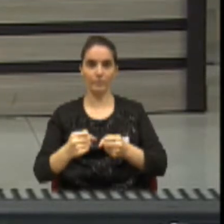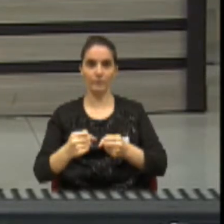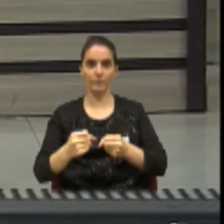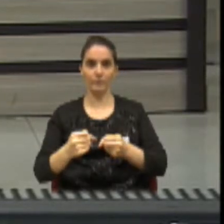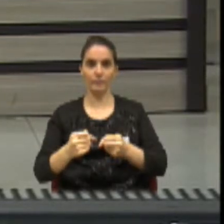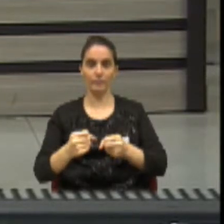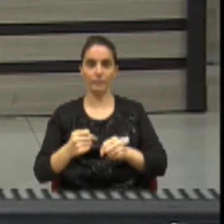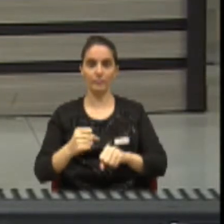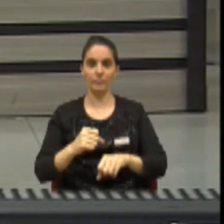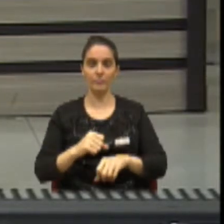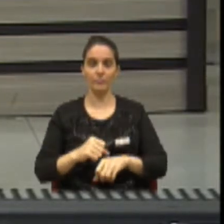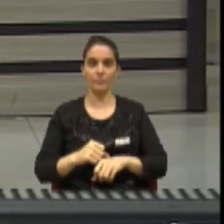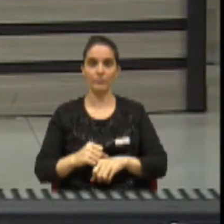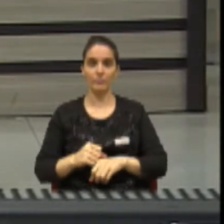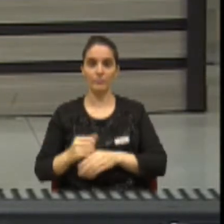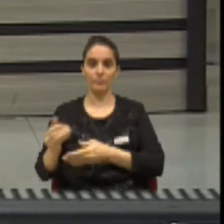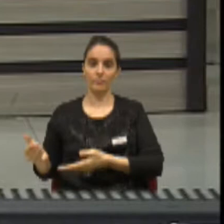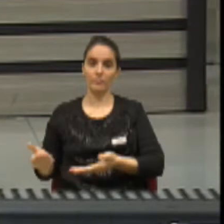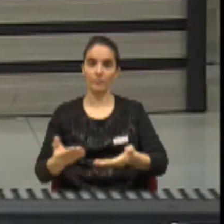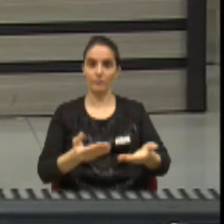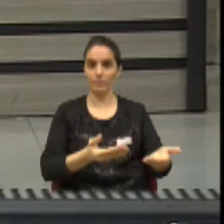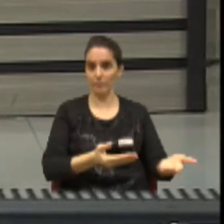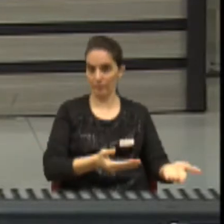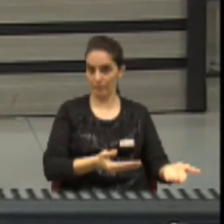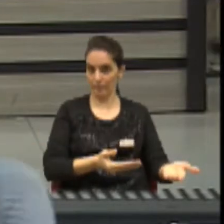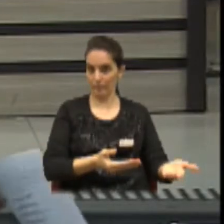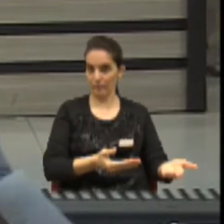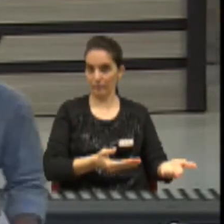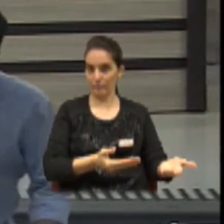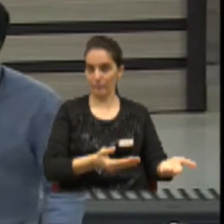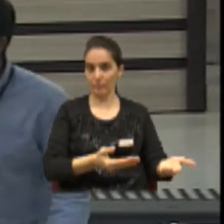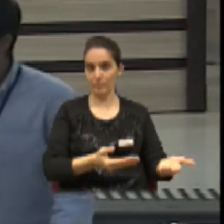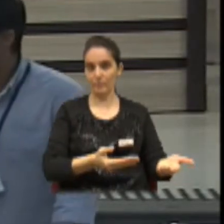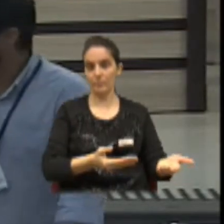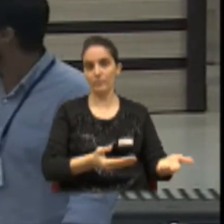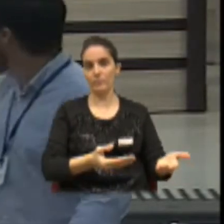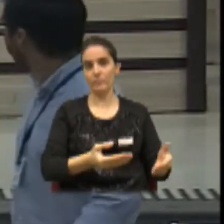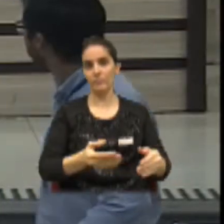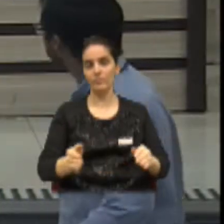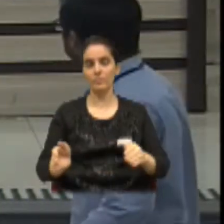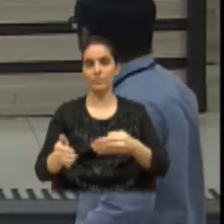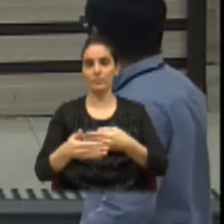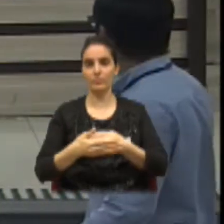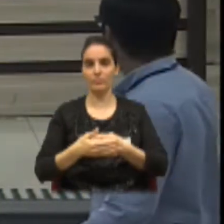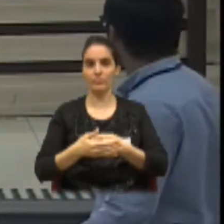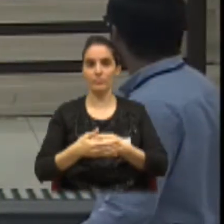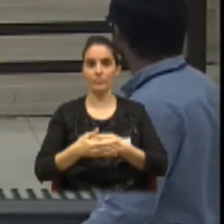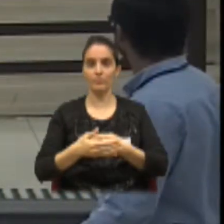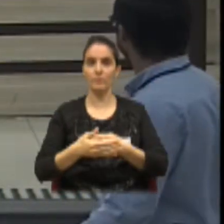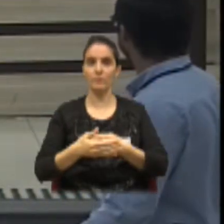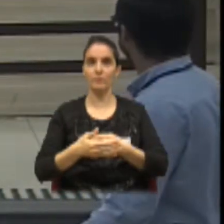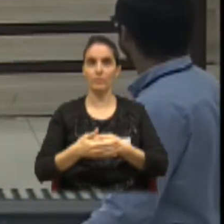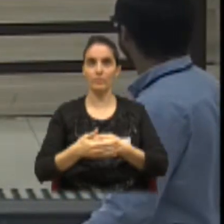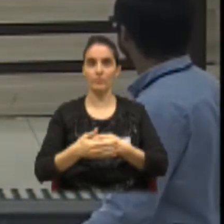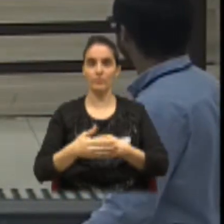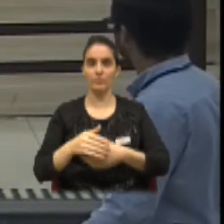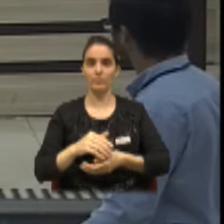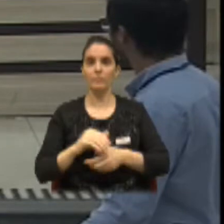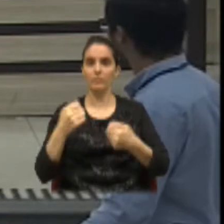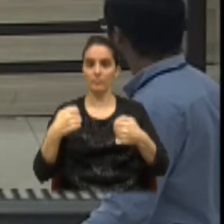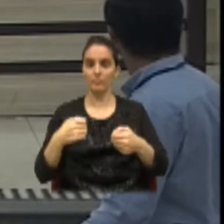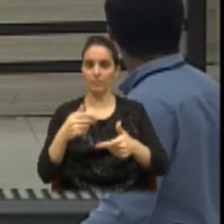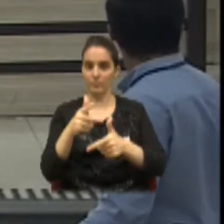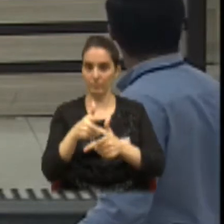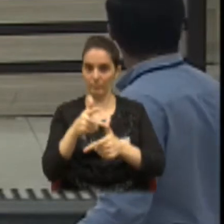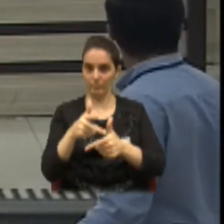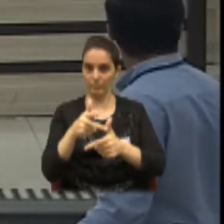para recepcionar visitantes ilustres, a sessão está suspensa, mas eu peço para o Multimeios continuar gravando,